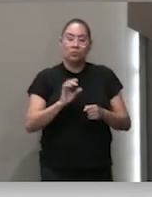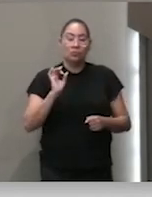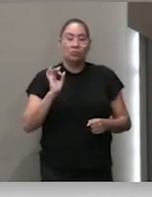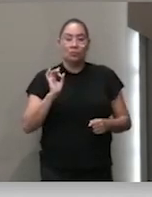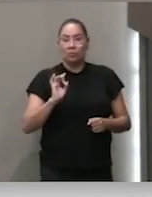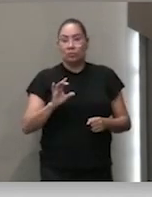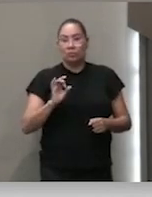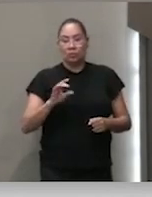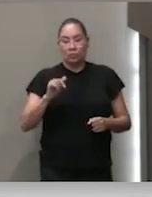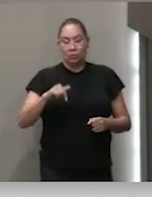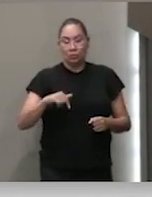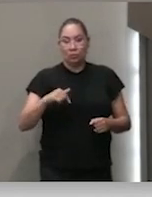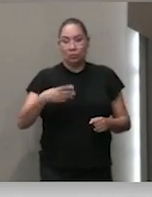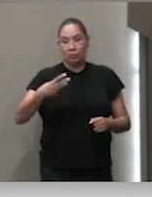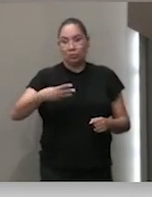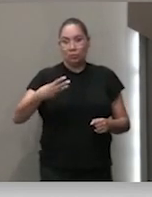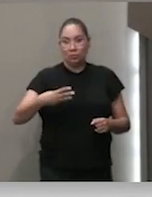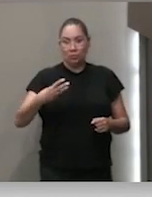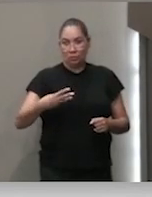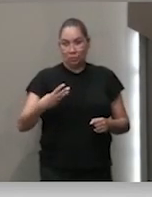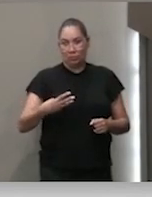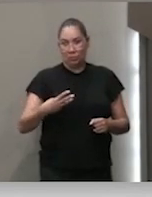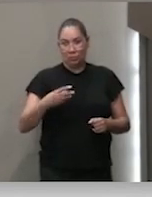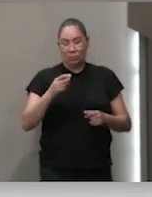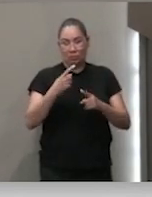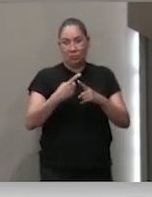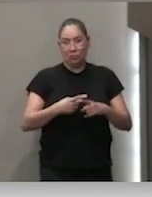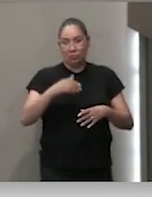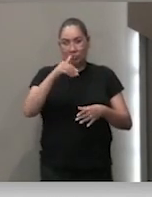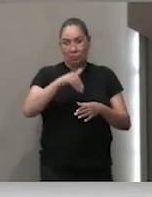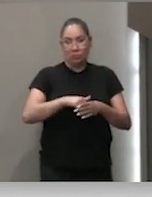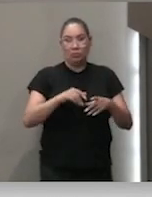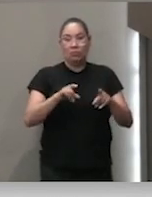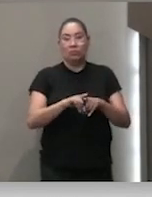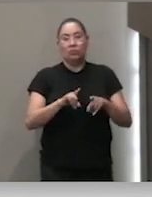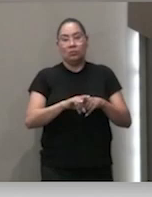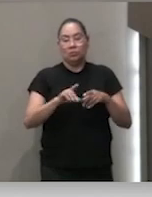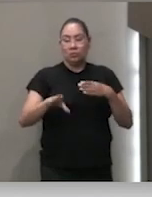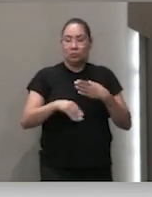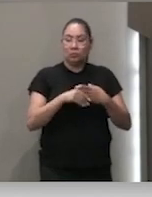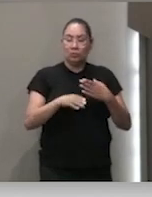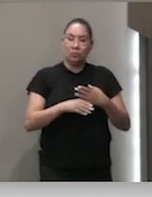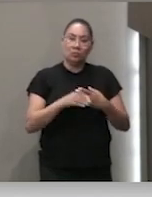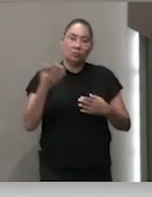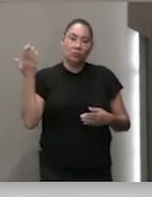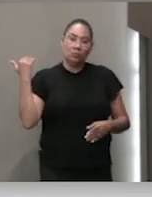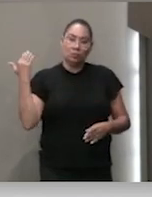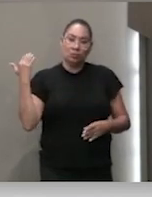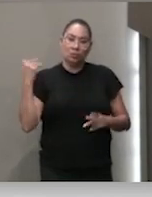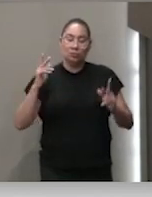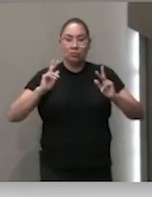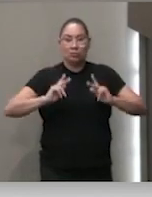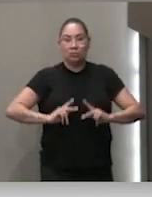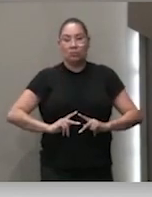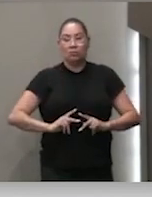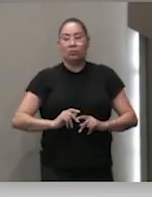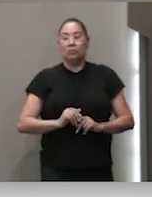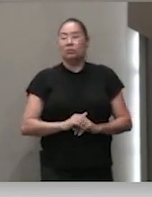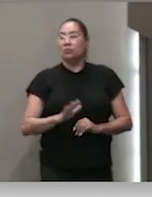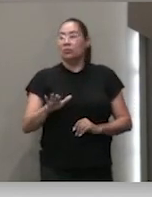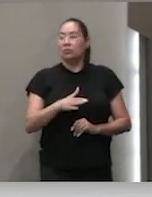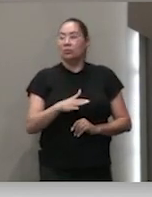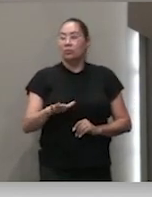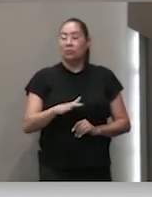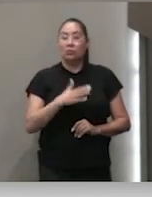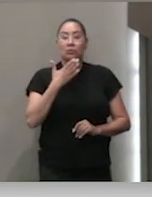somente nesse terceiro mandato, mas um acumulado também dos mandatos anteriores, né, para as pessoas que muitas vezes